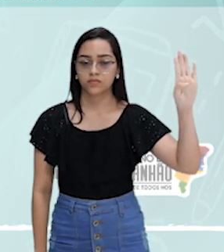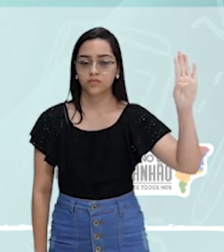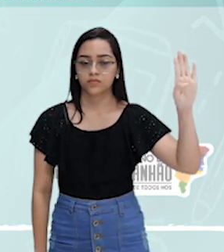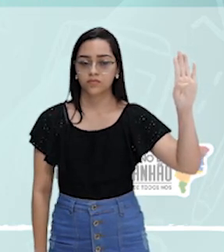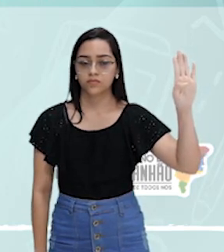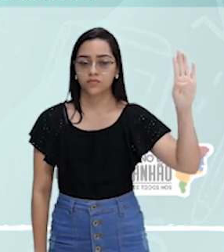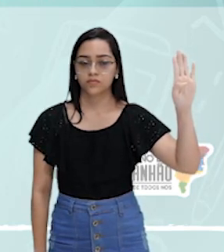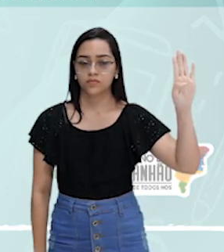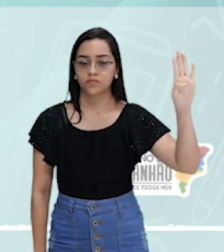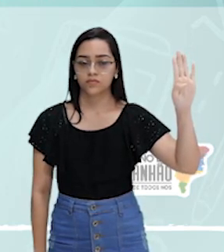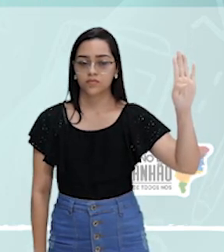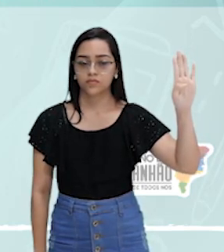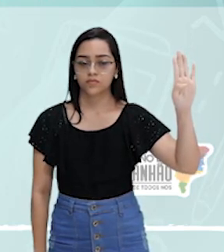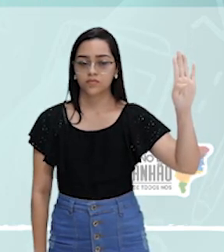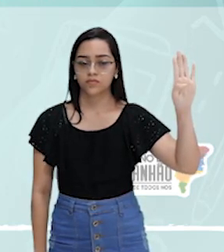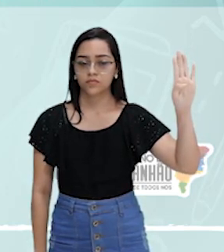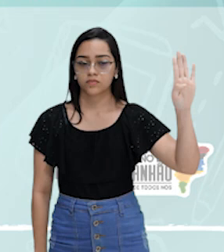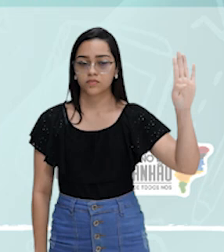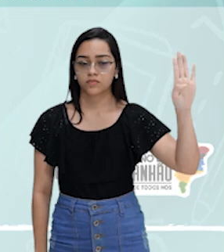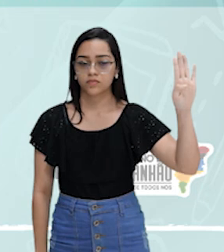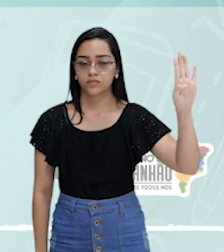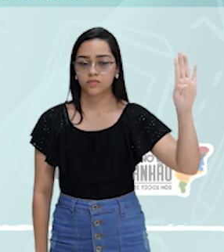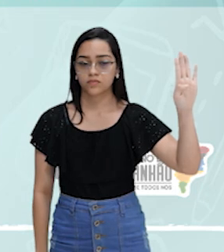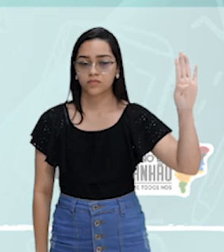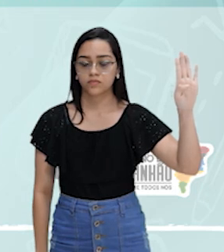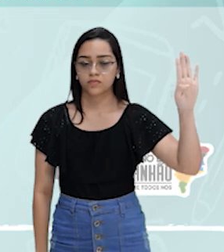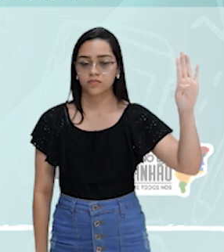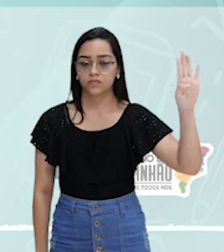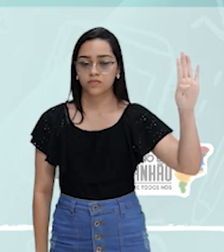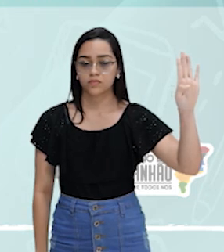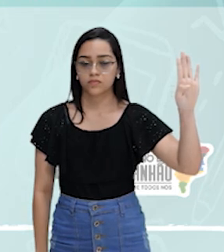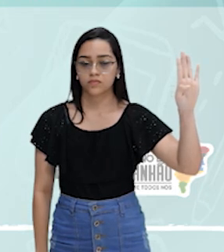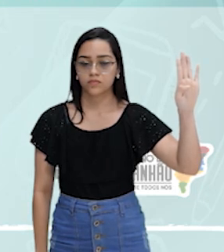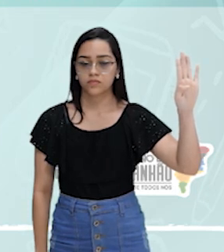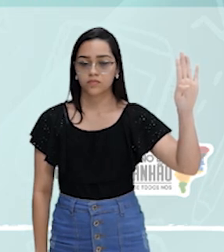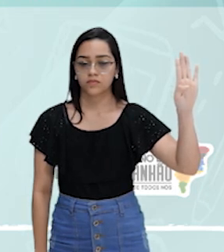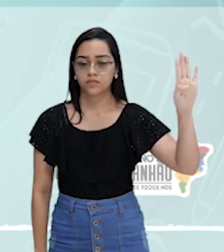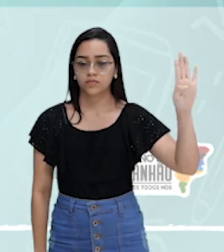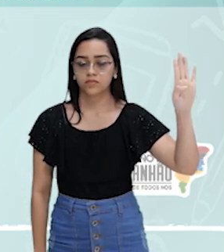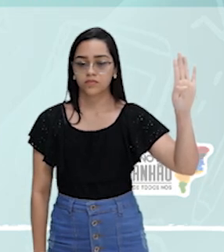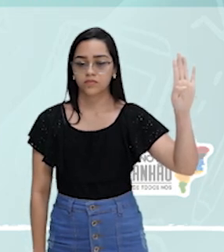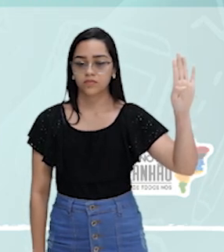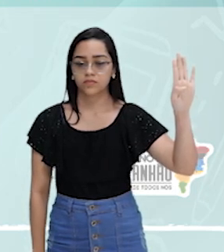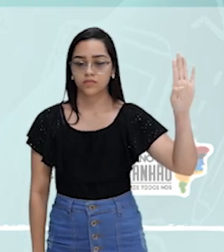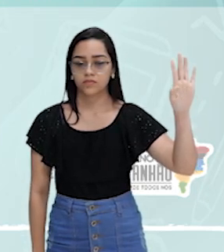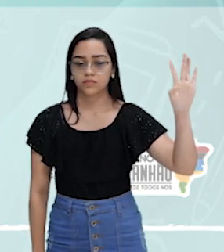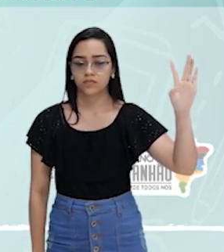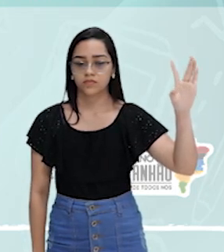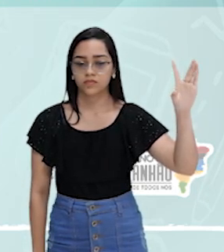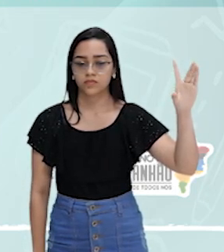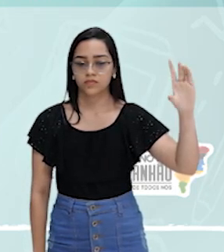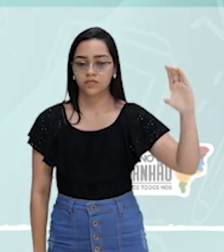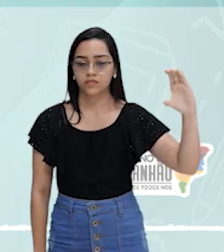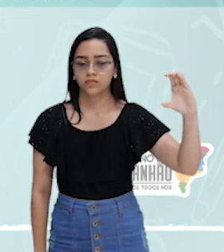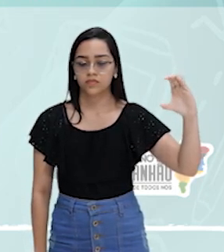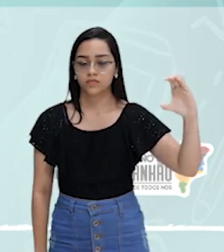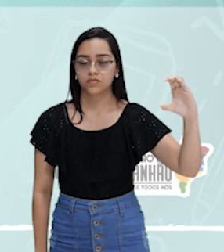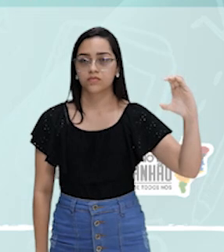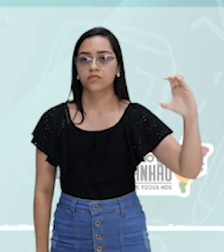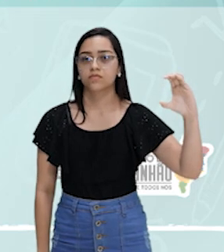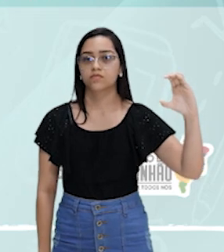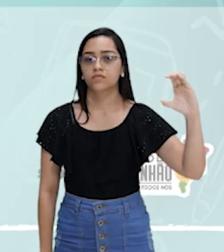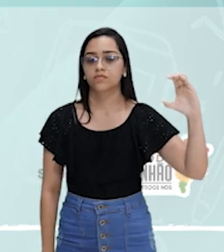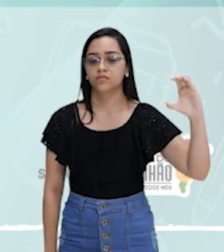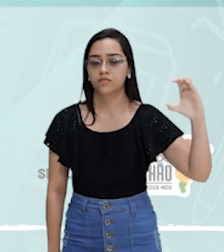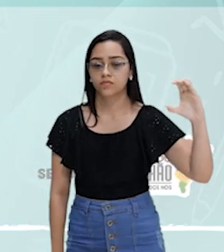Letra B, jurídica, exigida pelo tema relacionado ao domínio do futebol. A gente sabe que esse texto